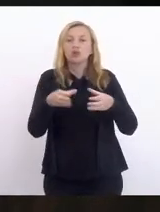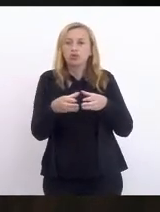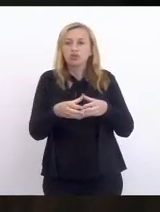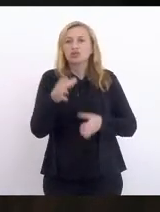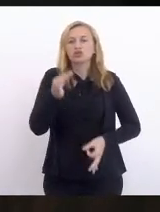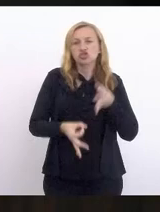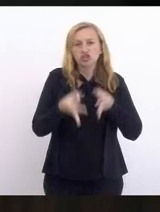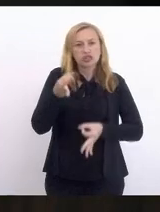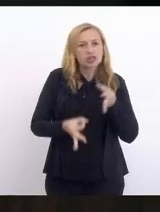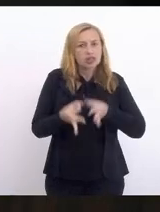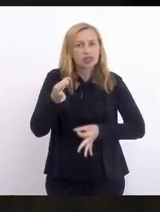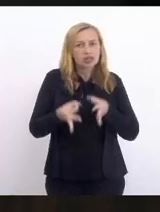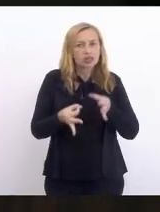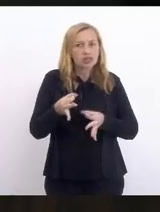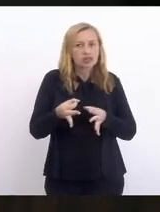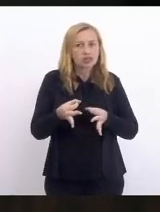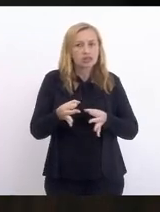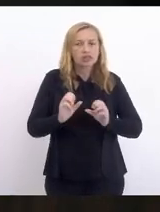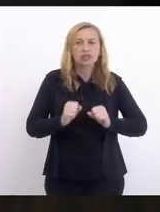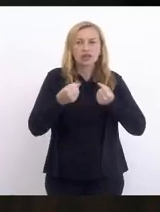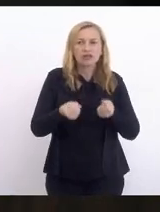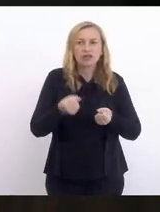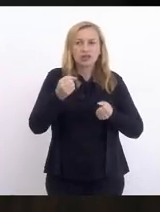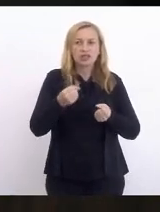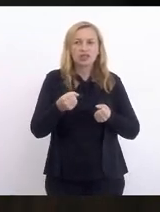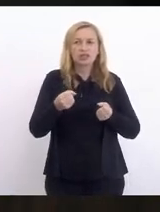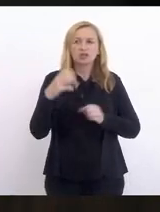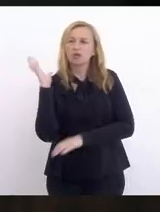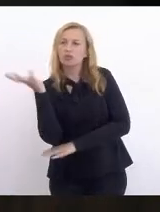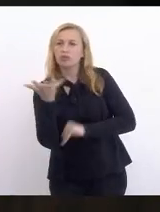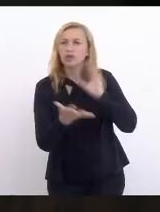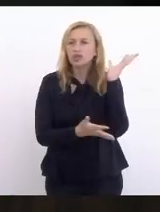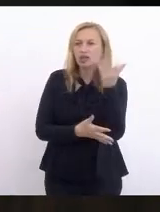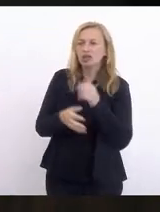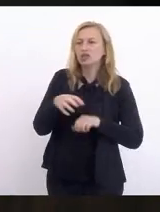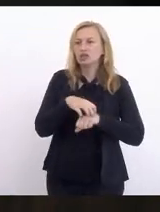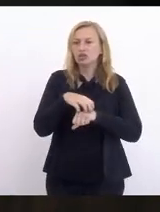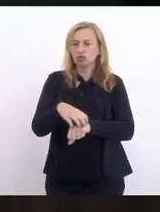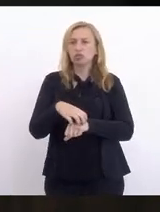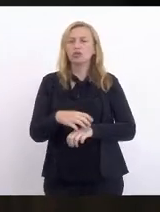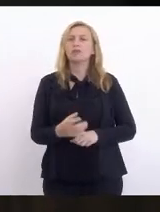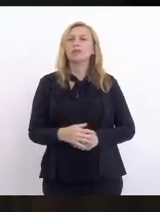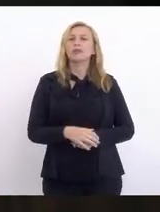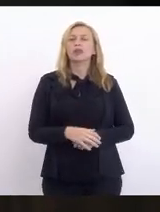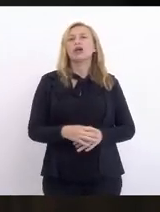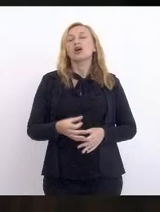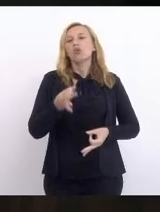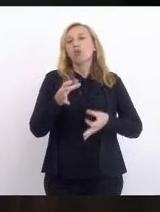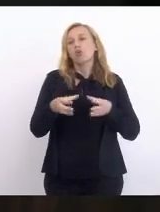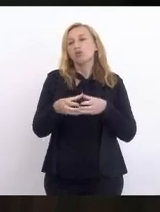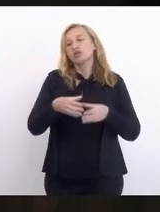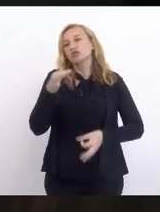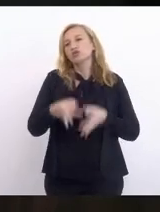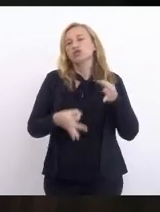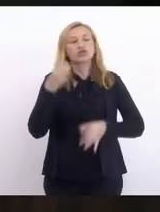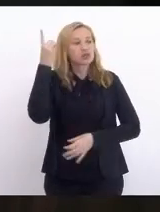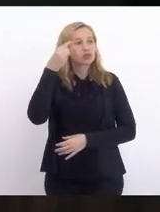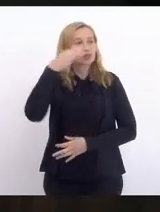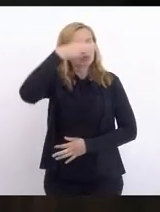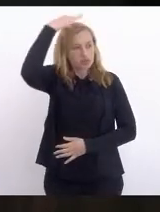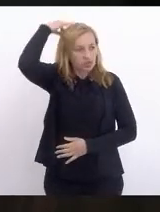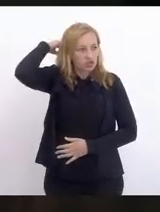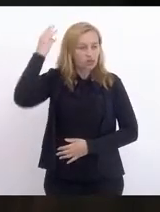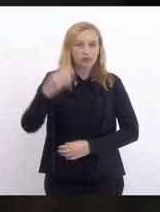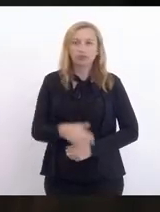coleção Justiça defesa do ambiente e transporte para emitir parecer pela comissão de quais são os dias que tá